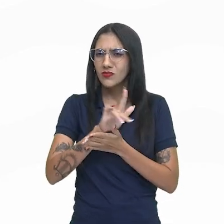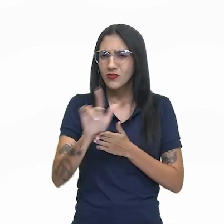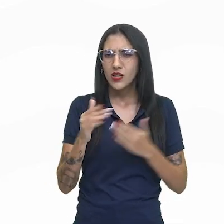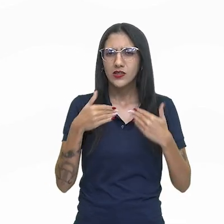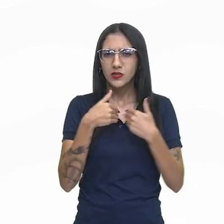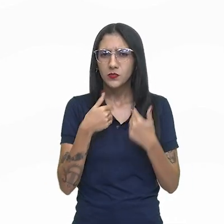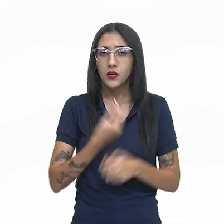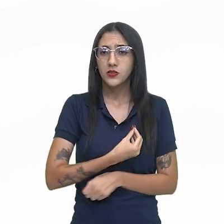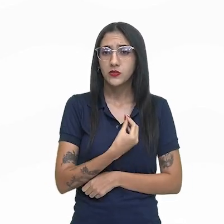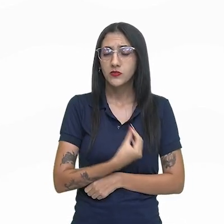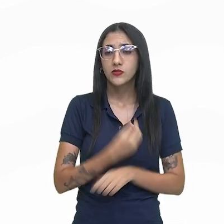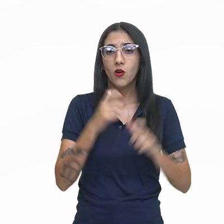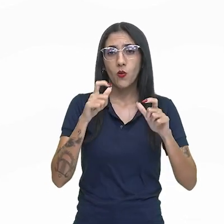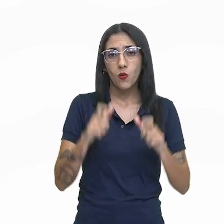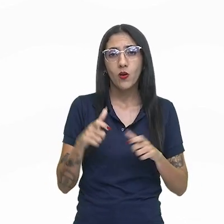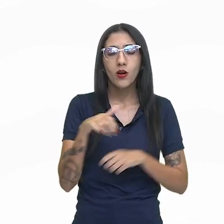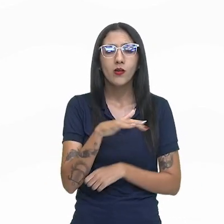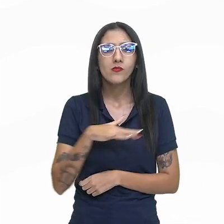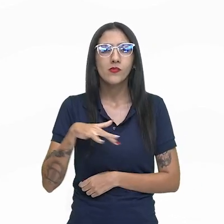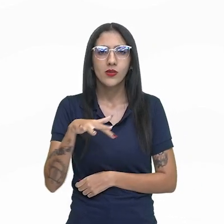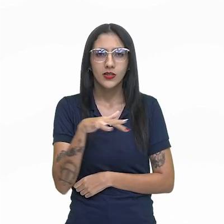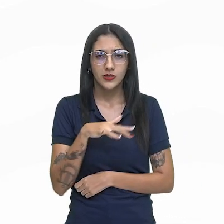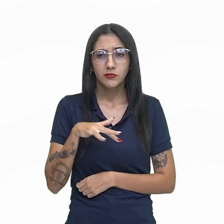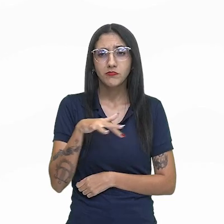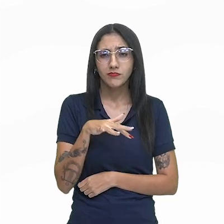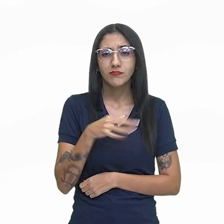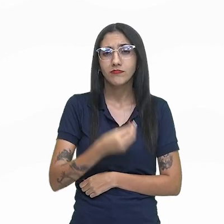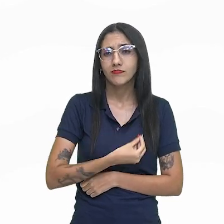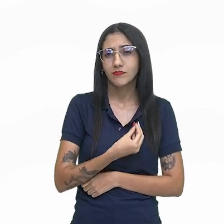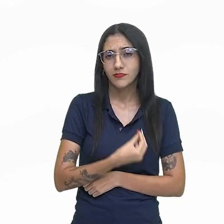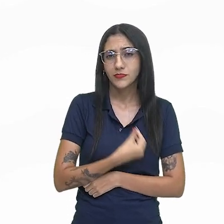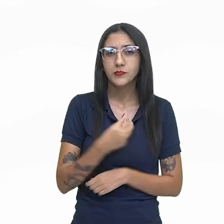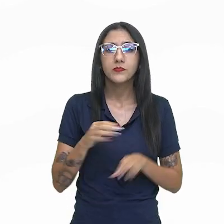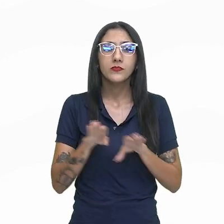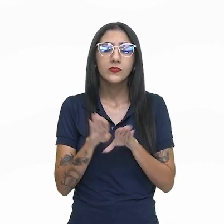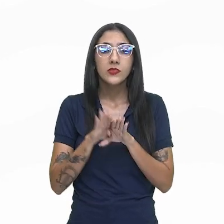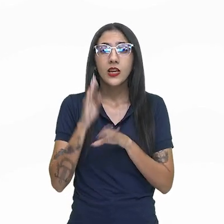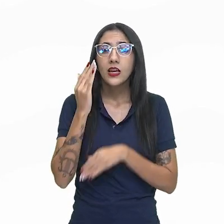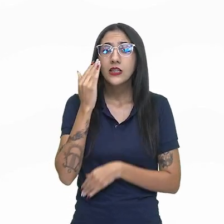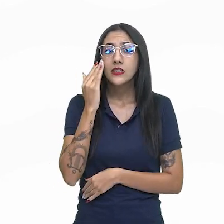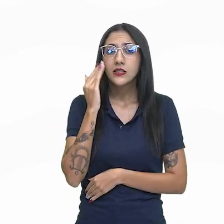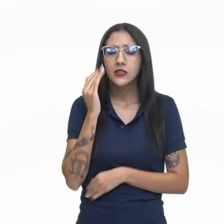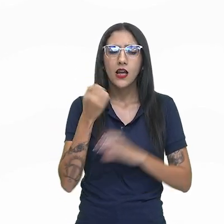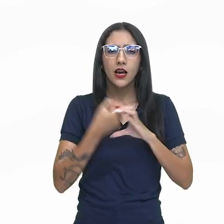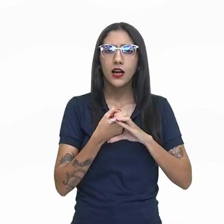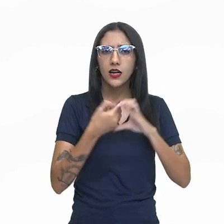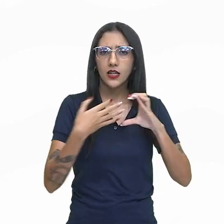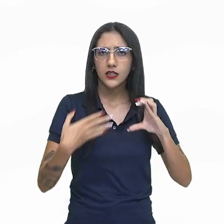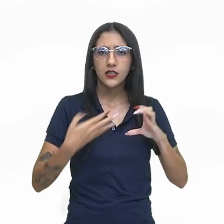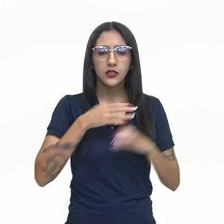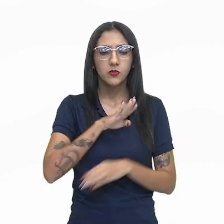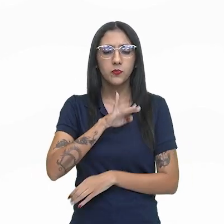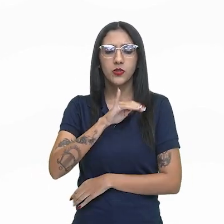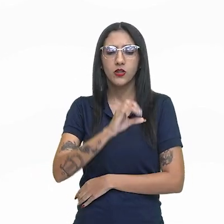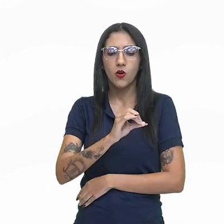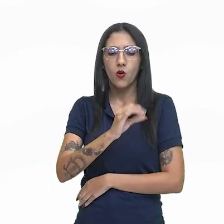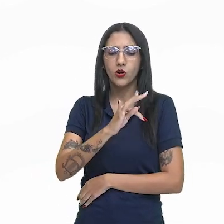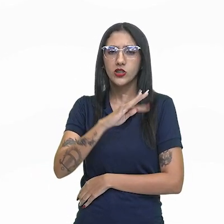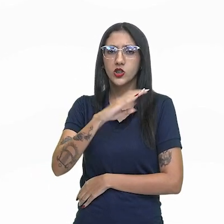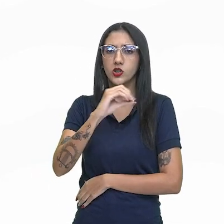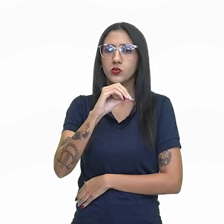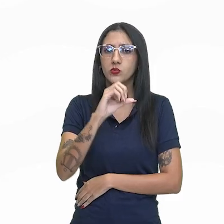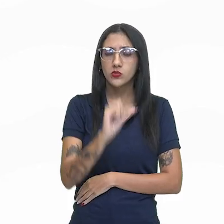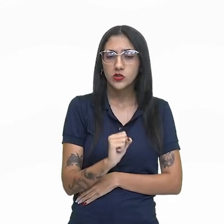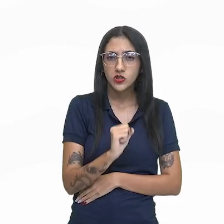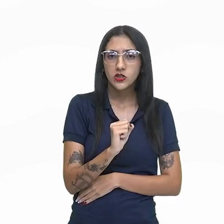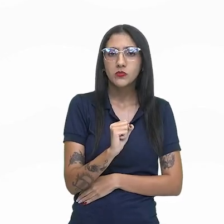vivos e o ambiente, né, em que vivem, considerando tanto os componentes bióticos,